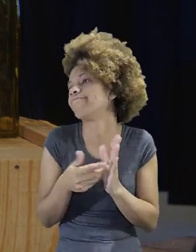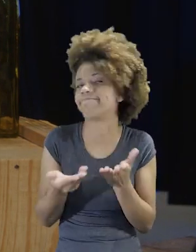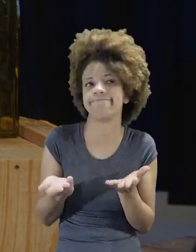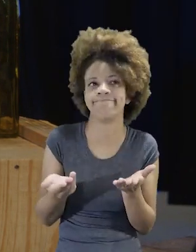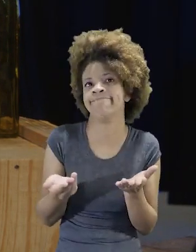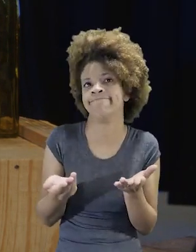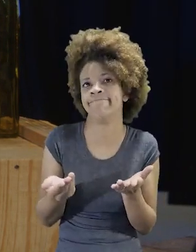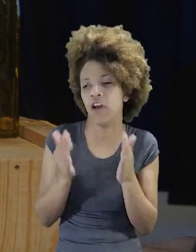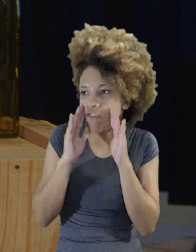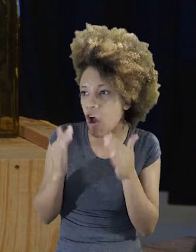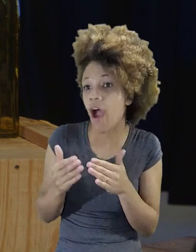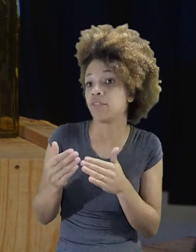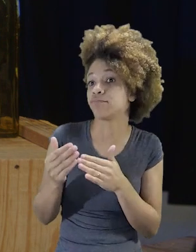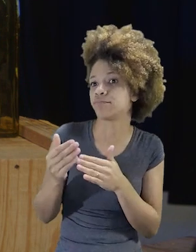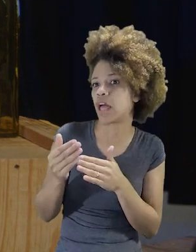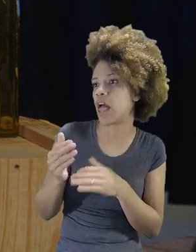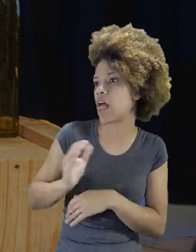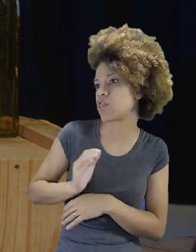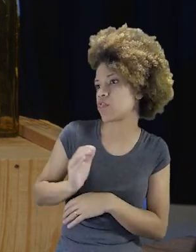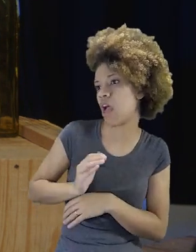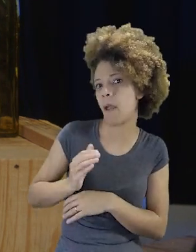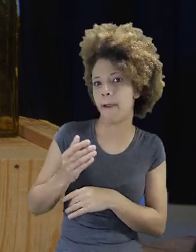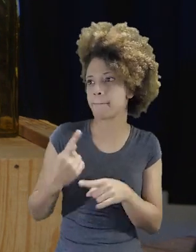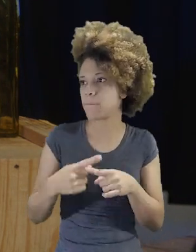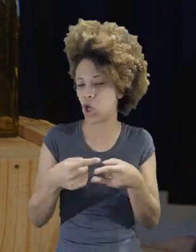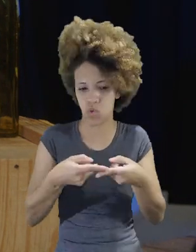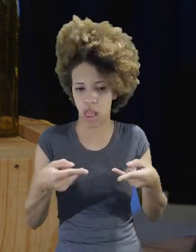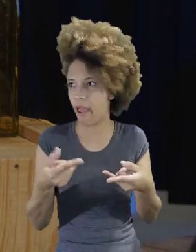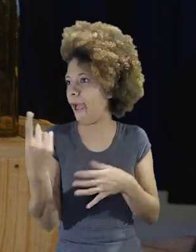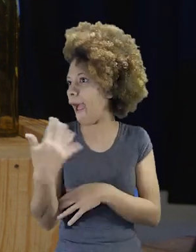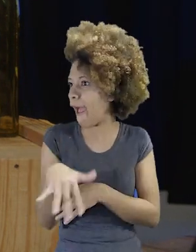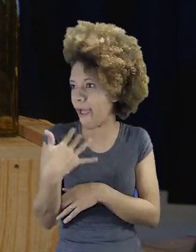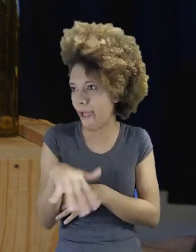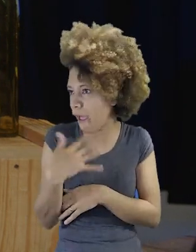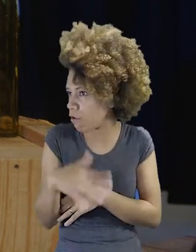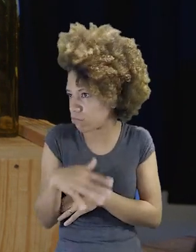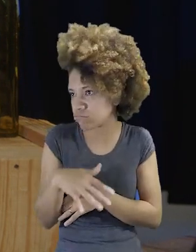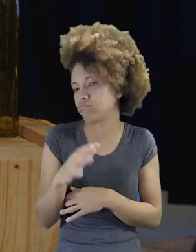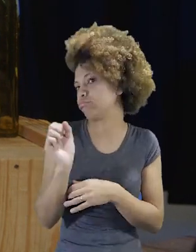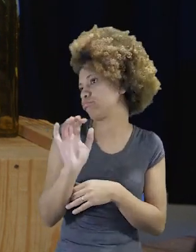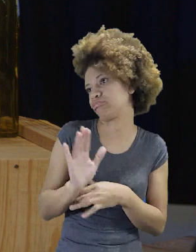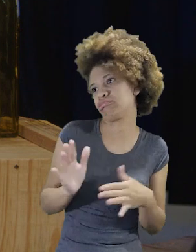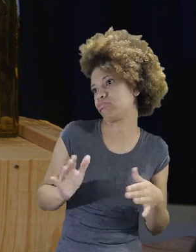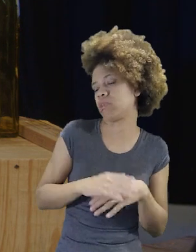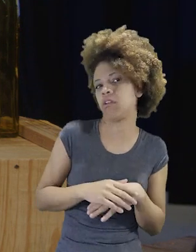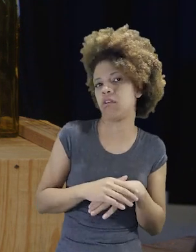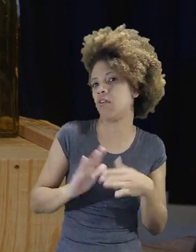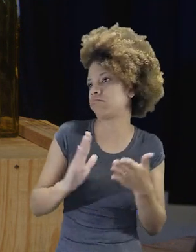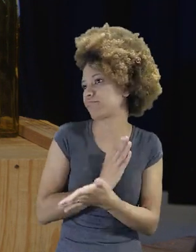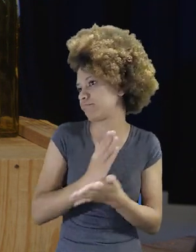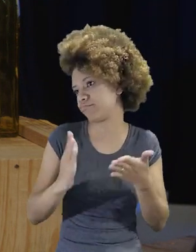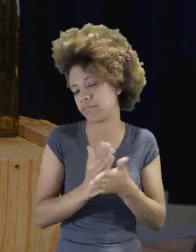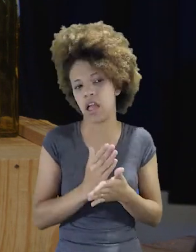exclui excluir né uma parcela gigantesca da população que não tem acesso financeiro e